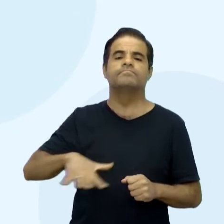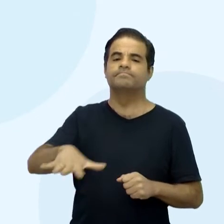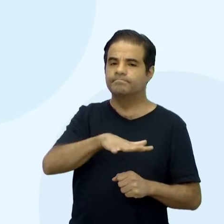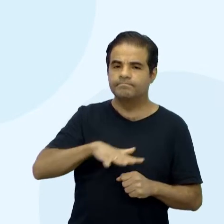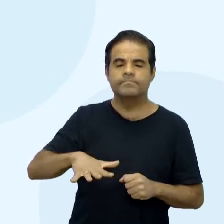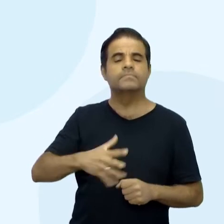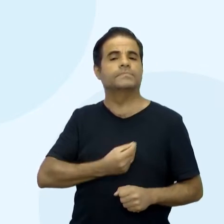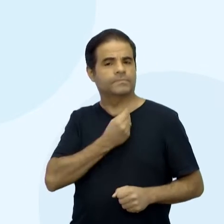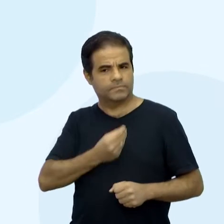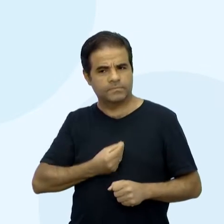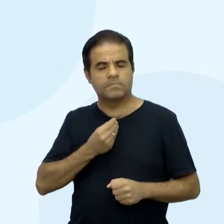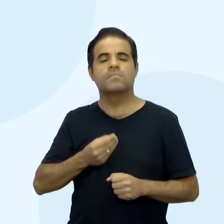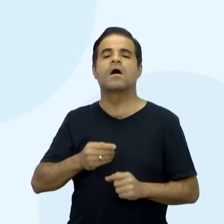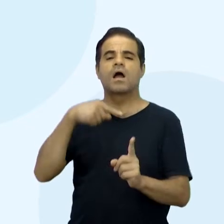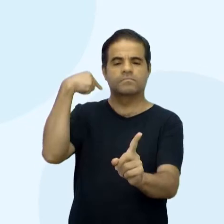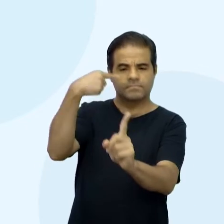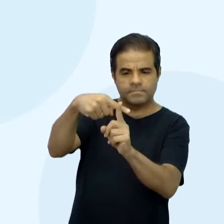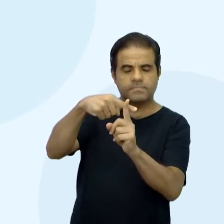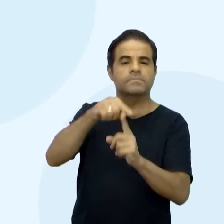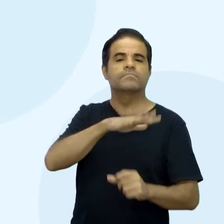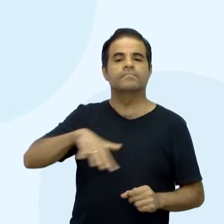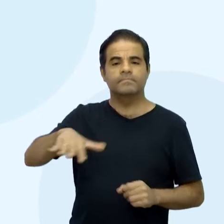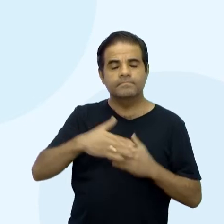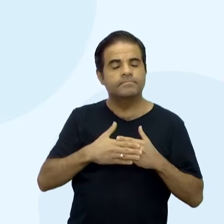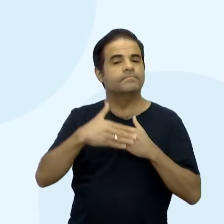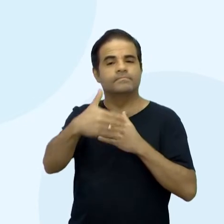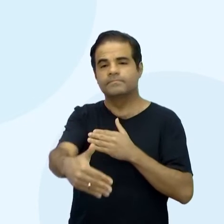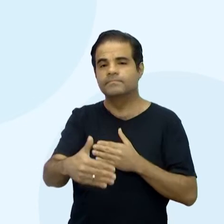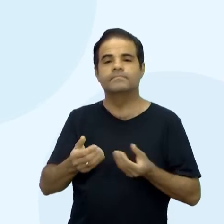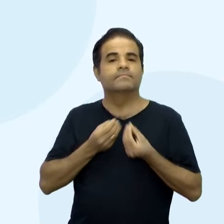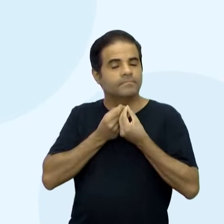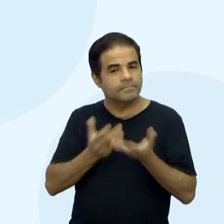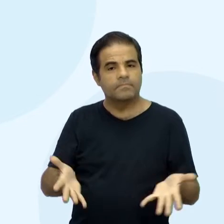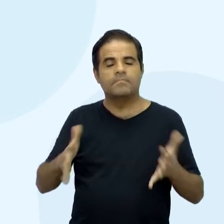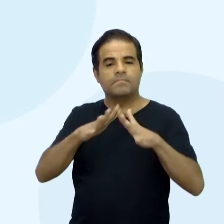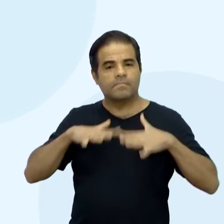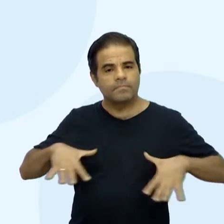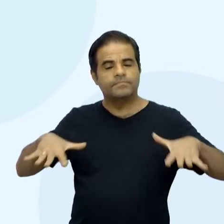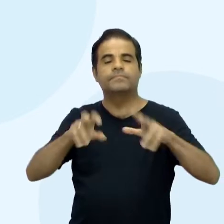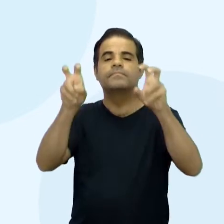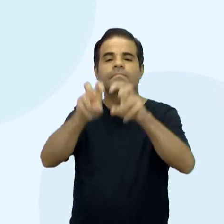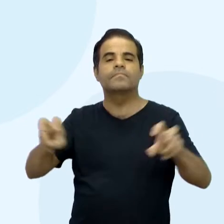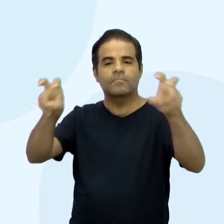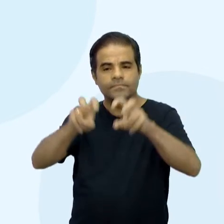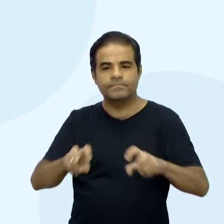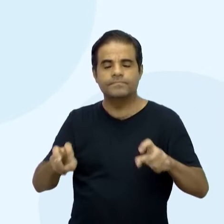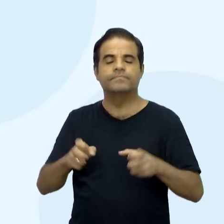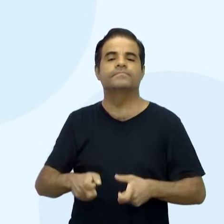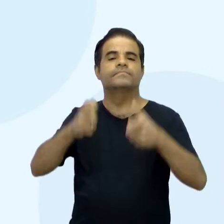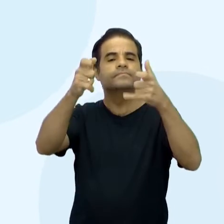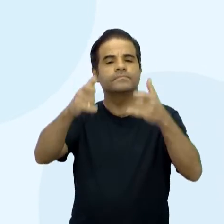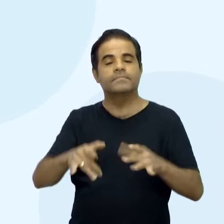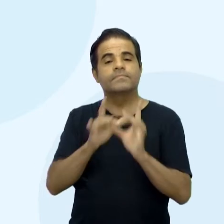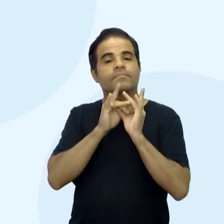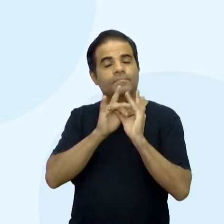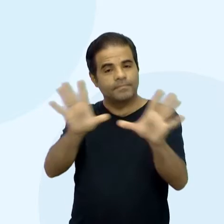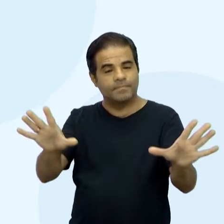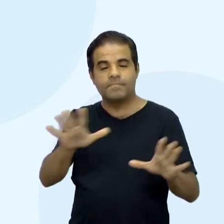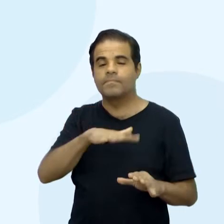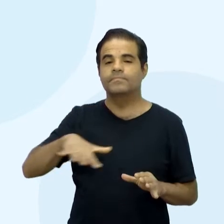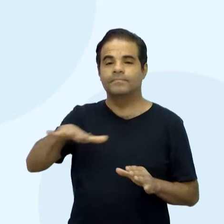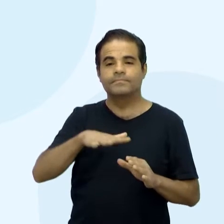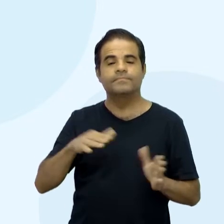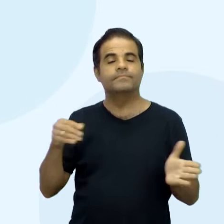de vivência? A catedral passou a realizar celebrações em modo virtual e disponibilizar o conteúdo